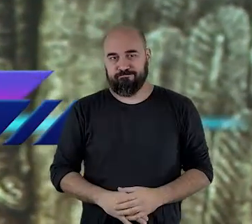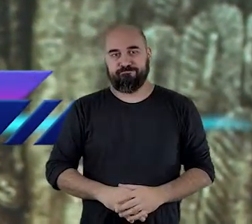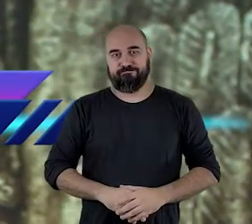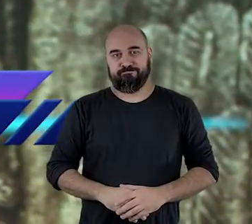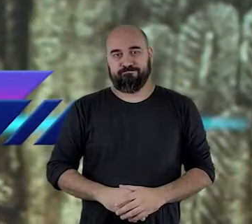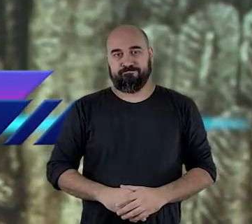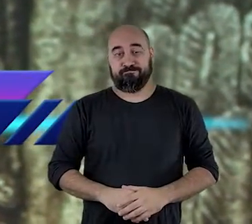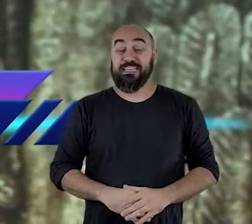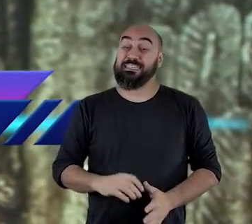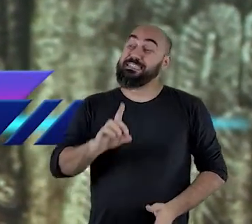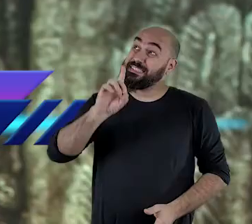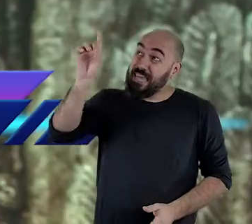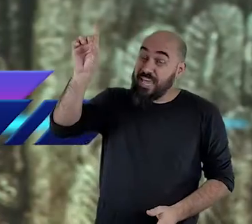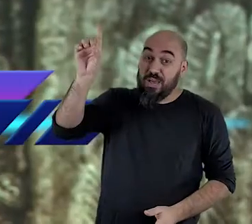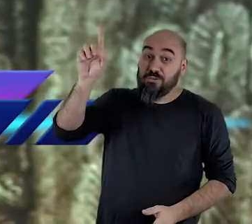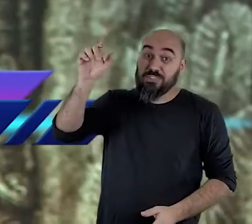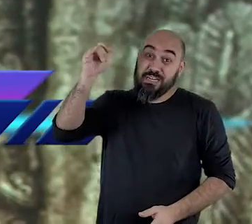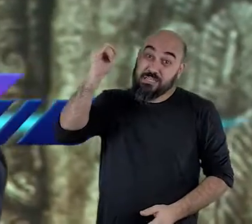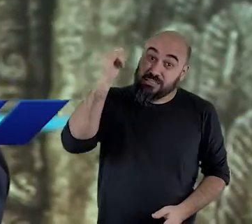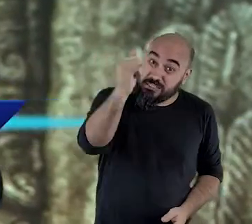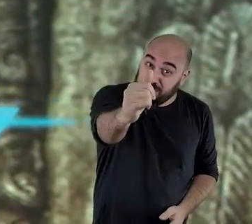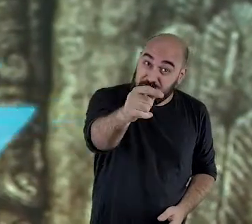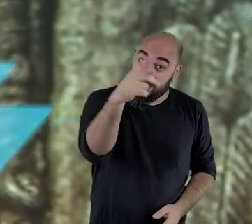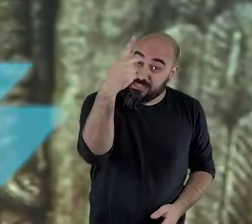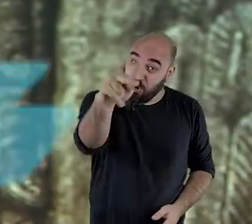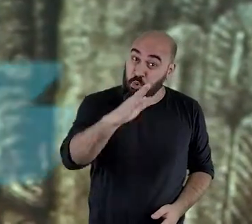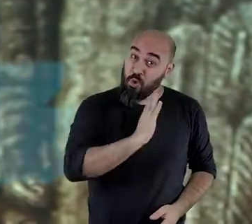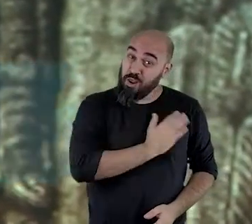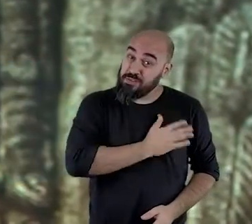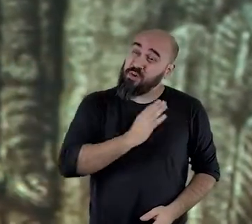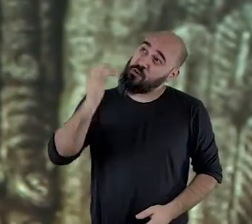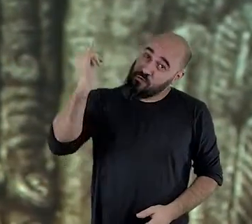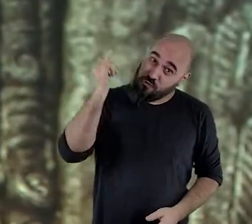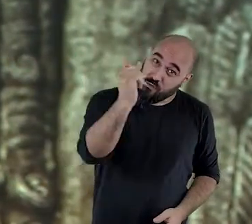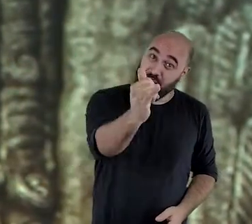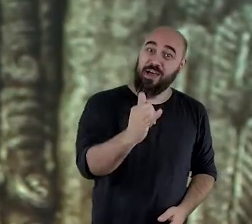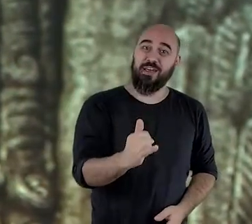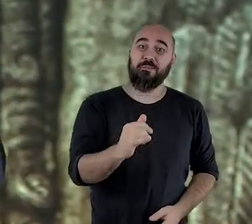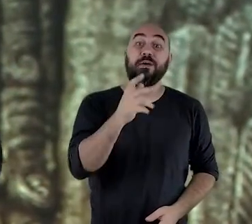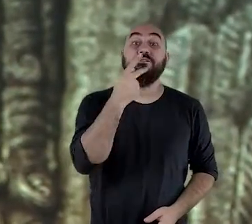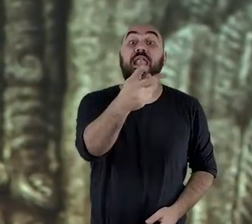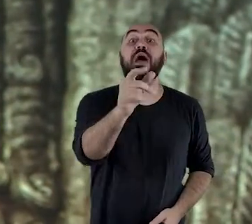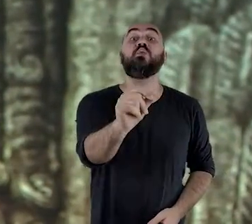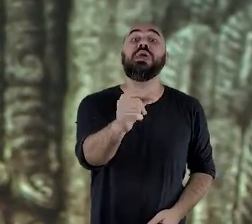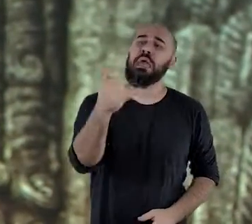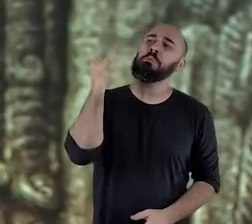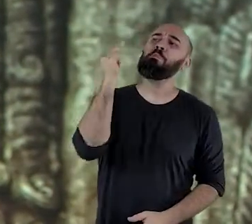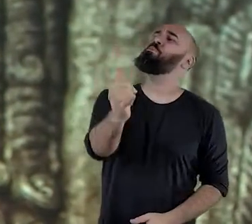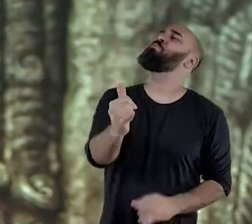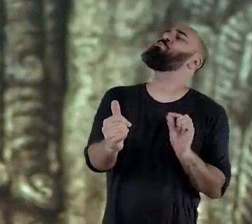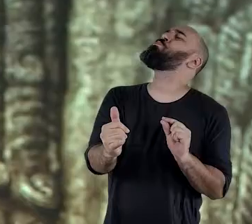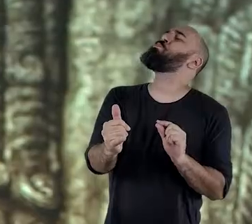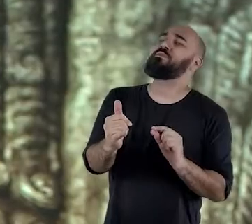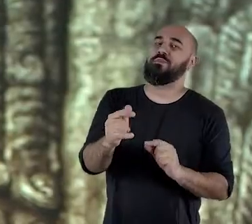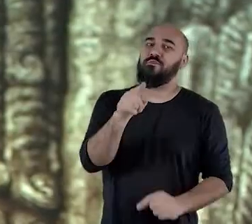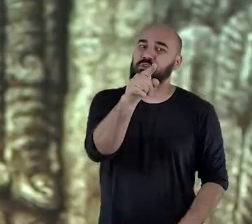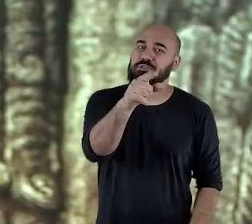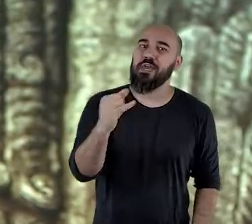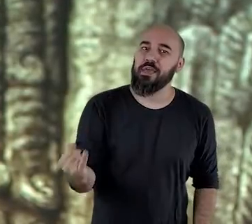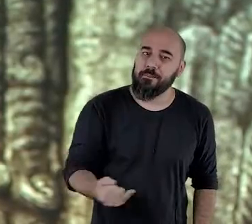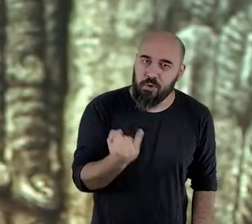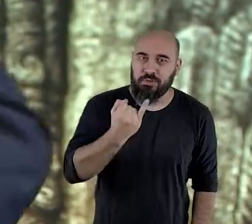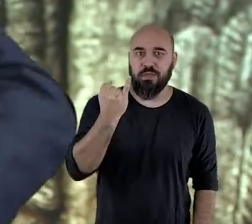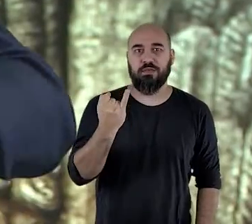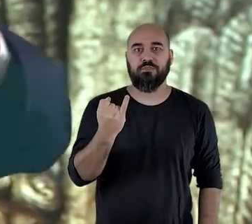Deus chega até o seu coração para dizer que você é importante, que a sua vida não é um erro, que Deus te